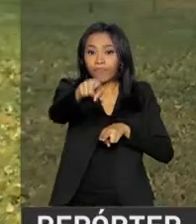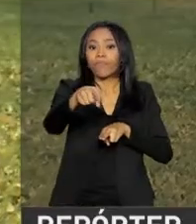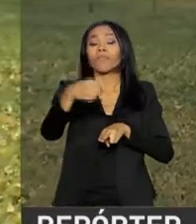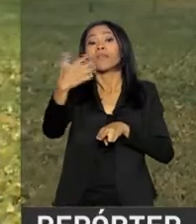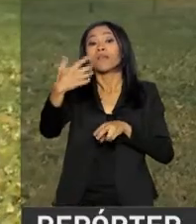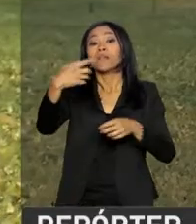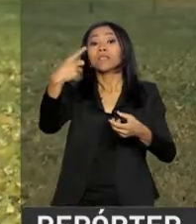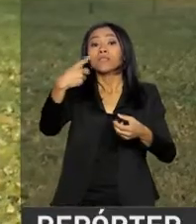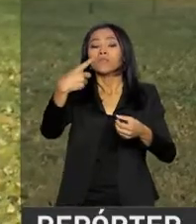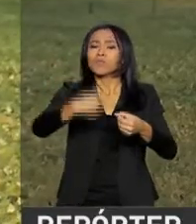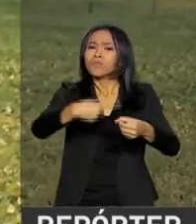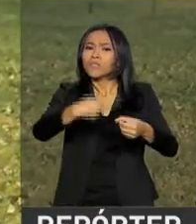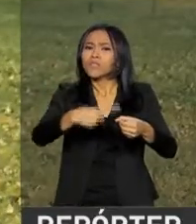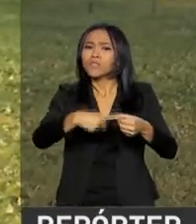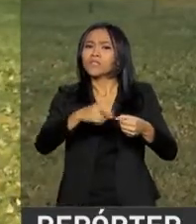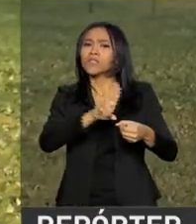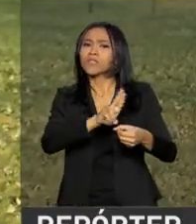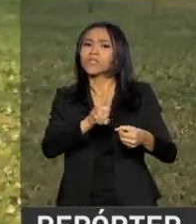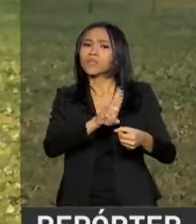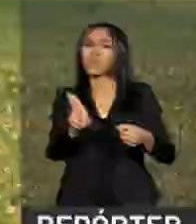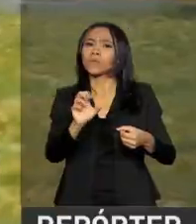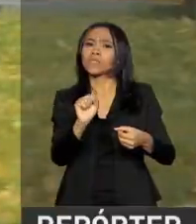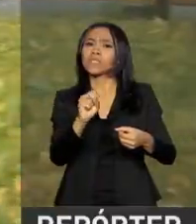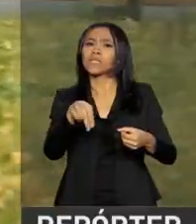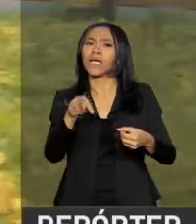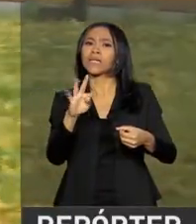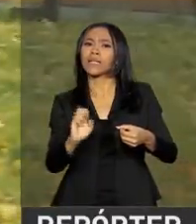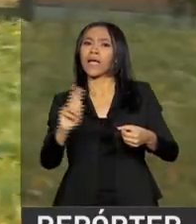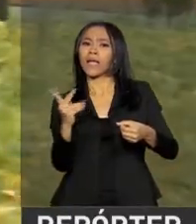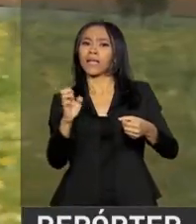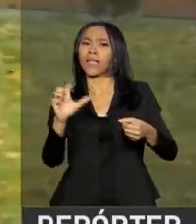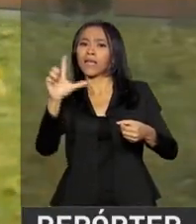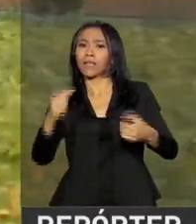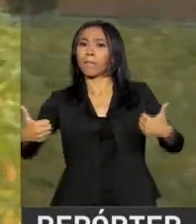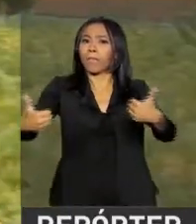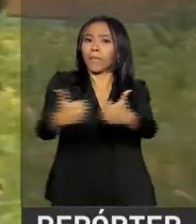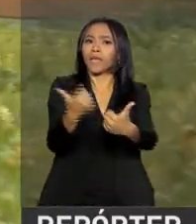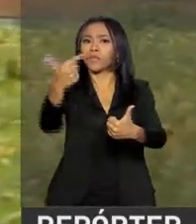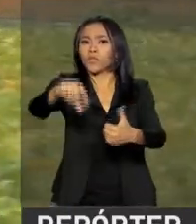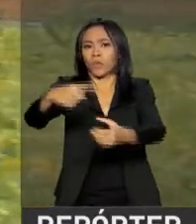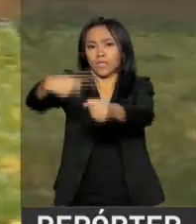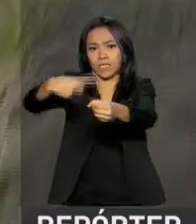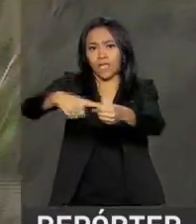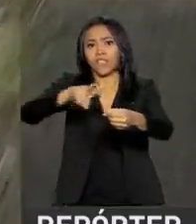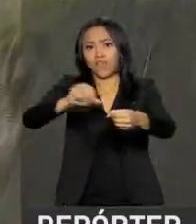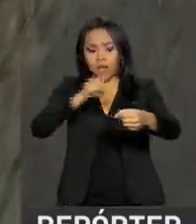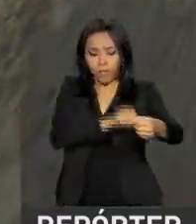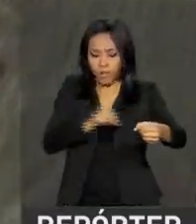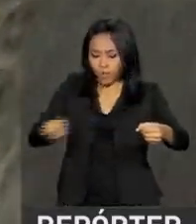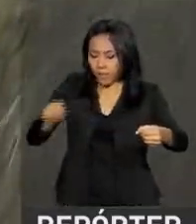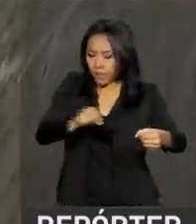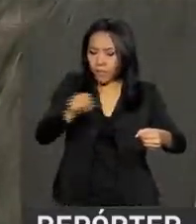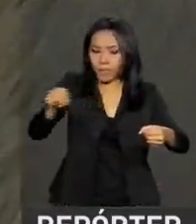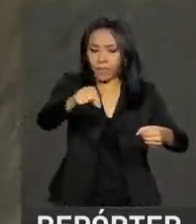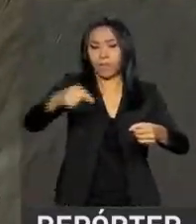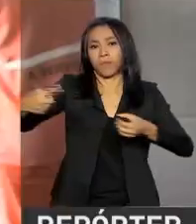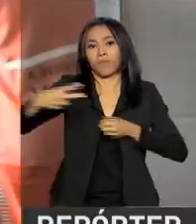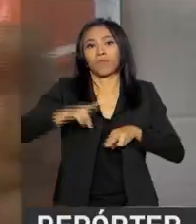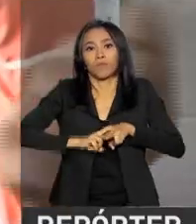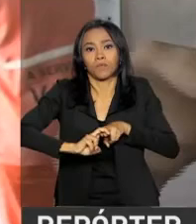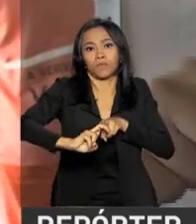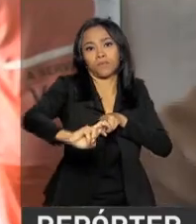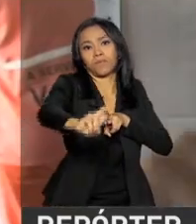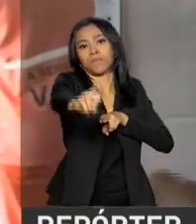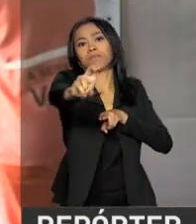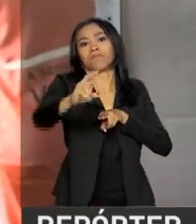município de santa helena vizinho a rio verde que vai integrar as rodovias da região a ferrovia norte sul é um